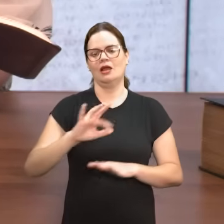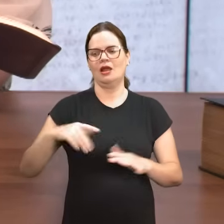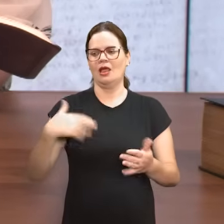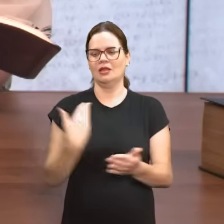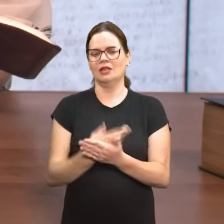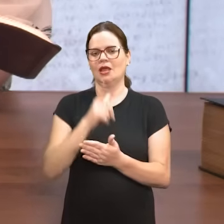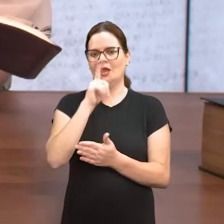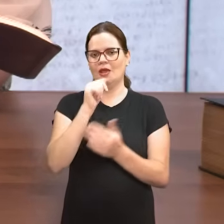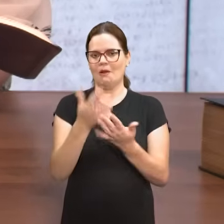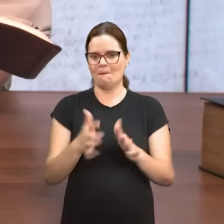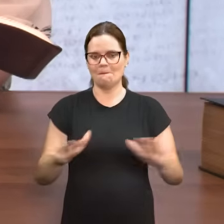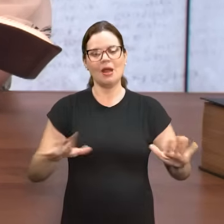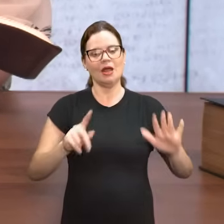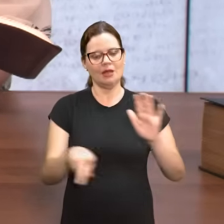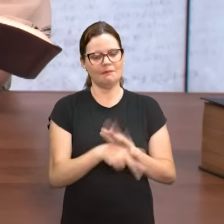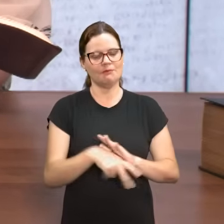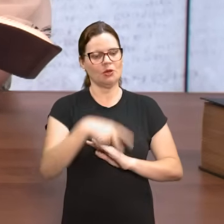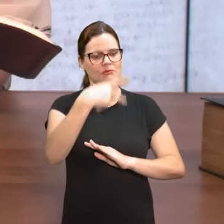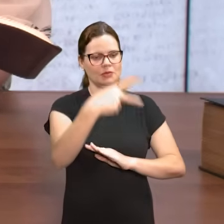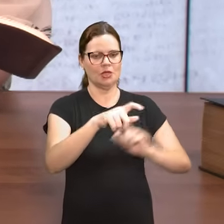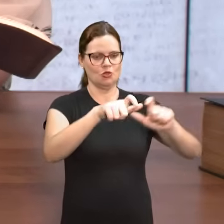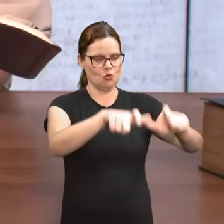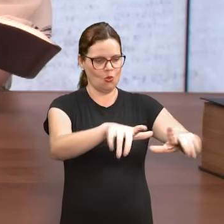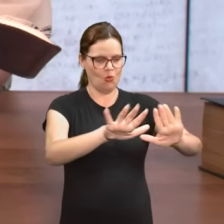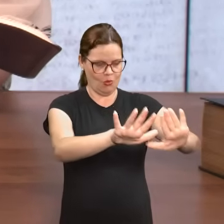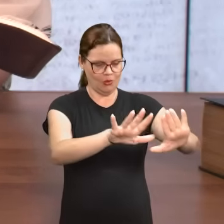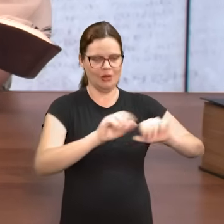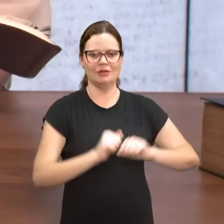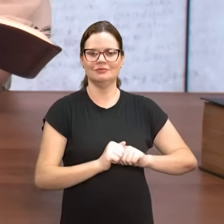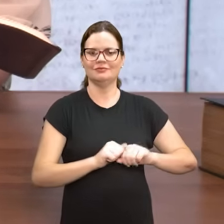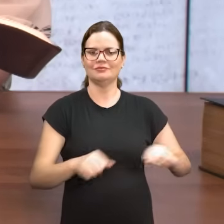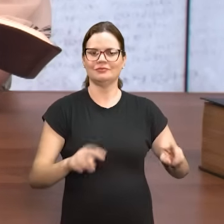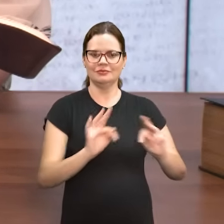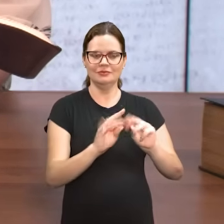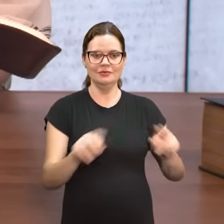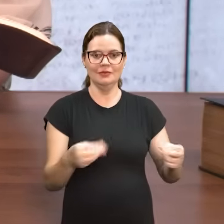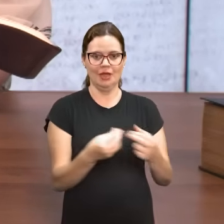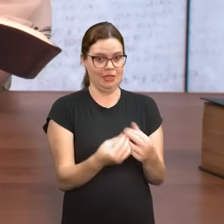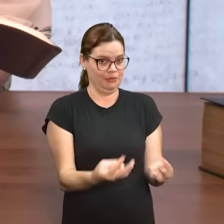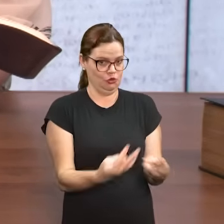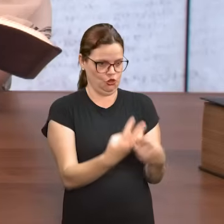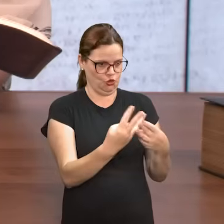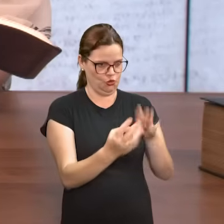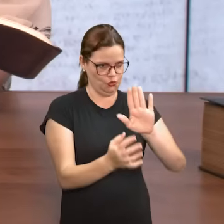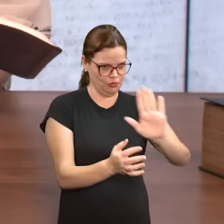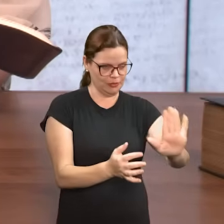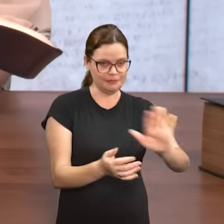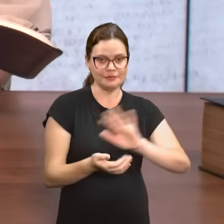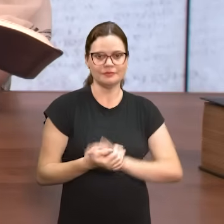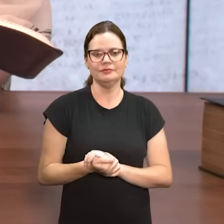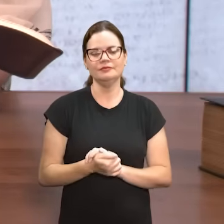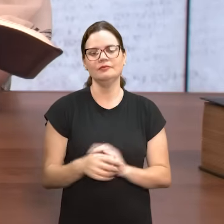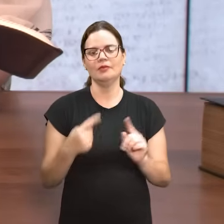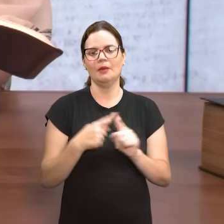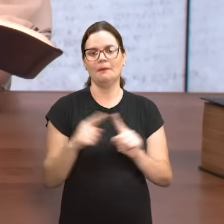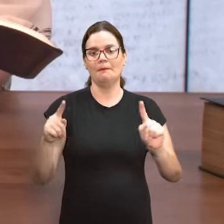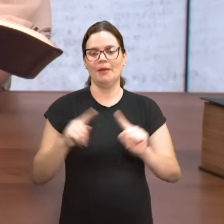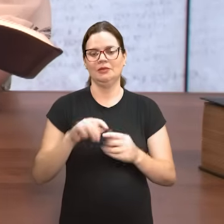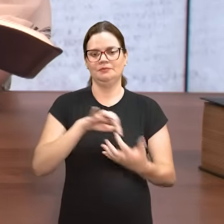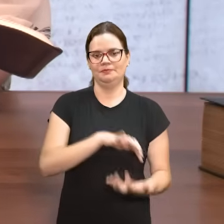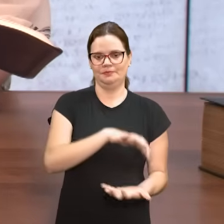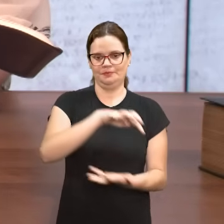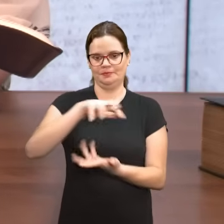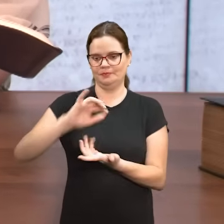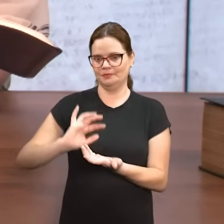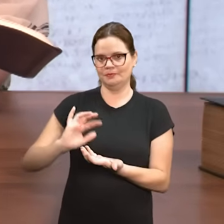mar. Este será o vosso termo da banda do sul. O termo, porém, para o oriente